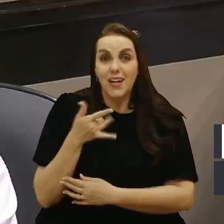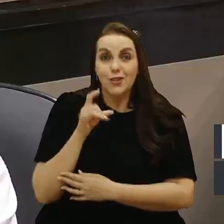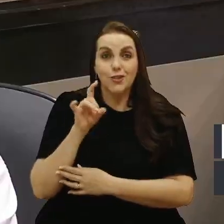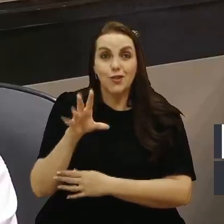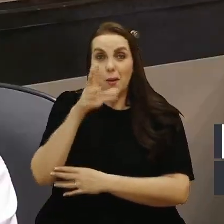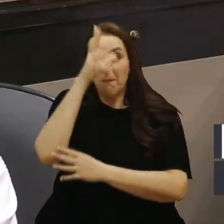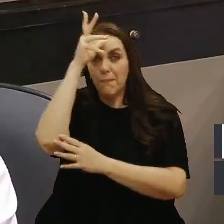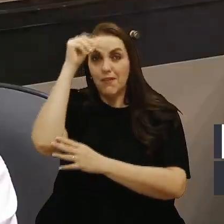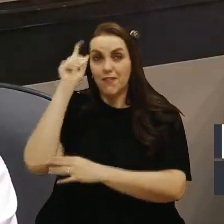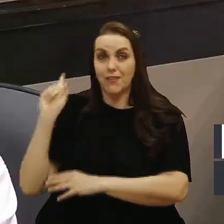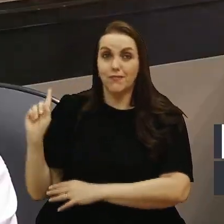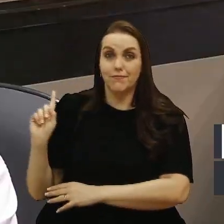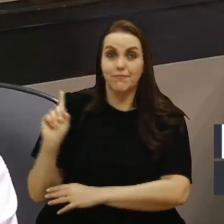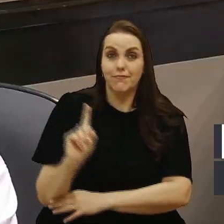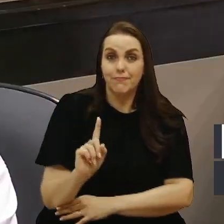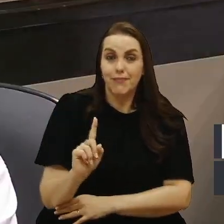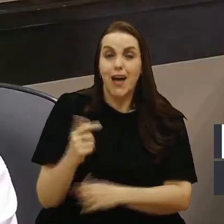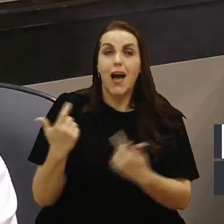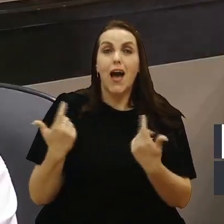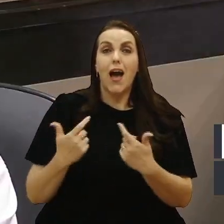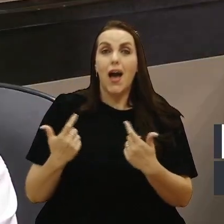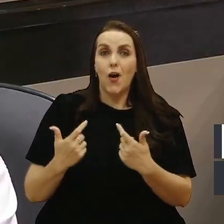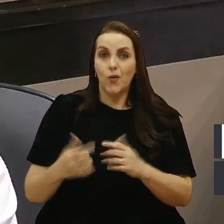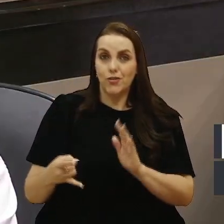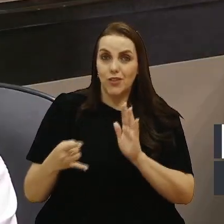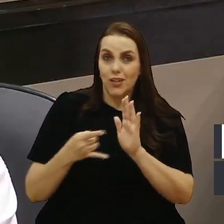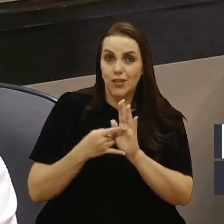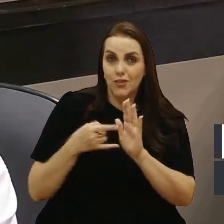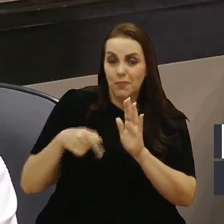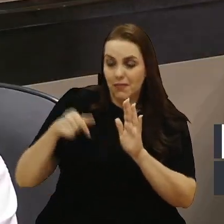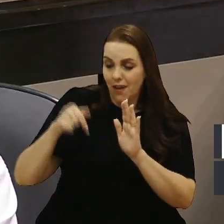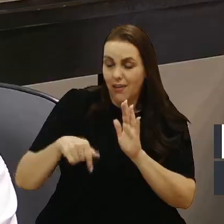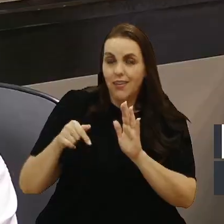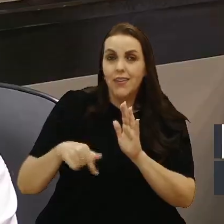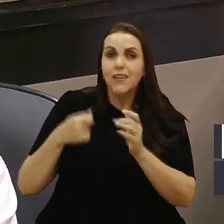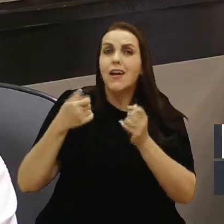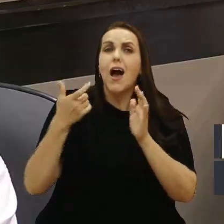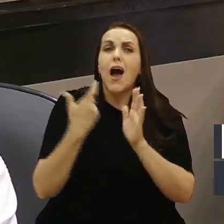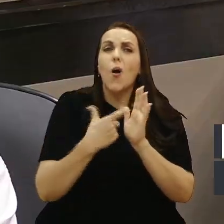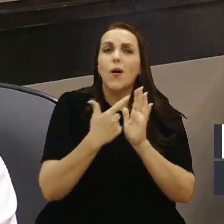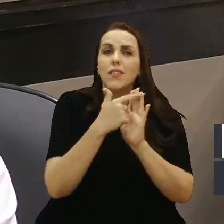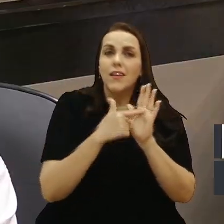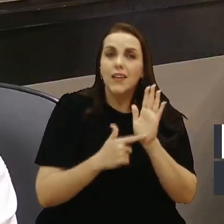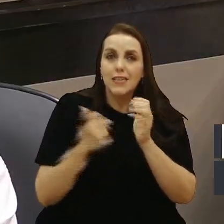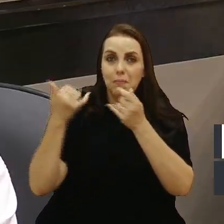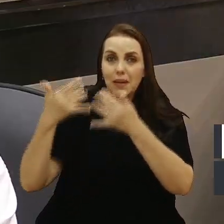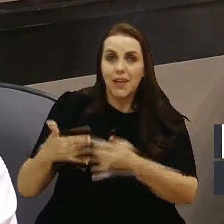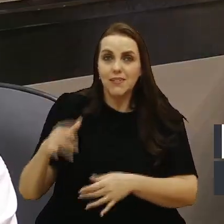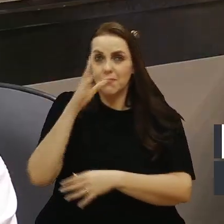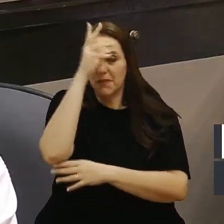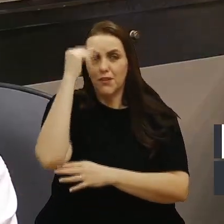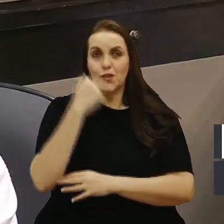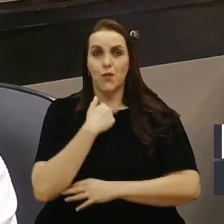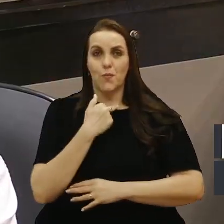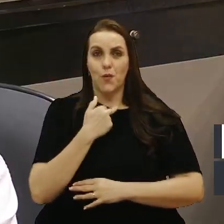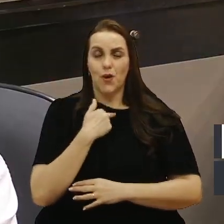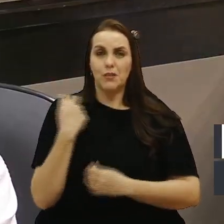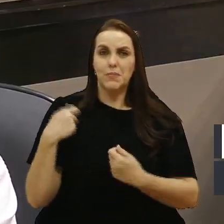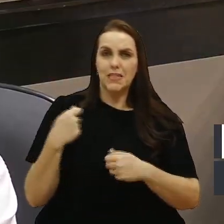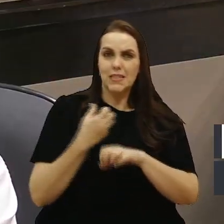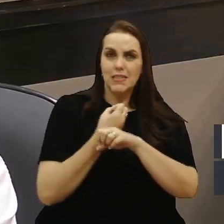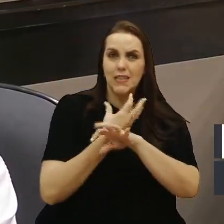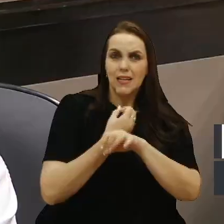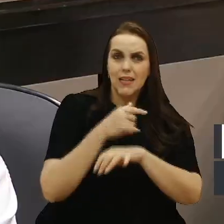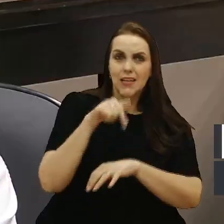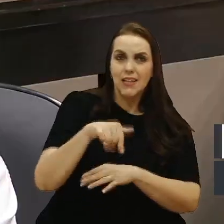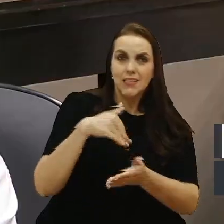Quem disse? Aonde que está no regimento que o prefeito não pode vir dar explicação? Aonde está que a vereadora Rose tem que ser a Marta? Aonde que está? Ela